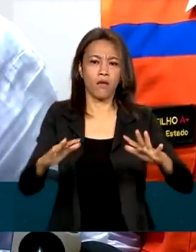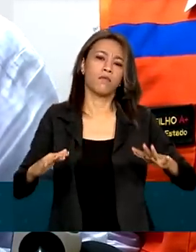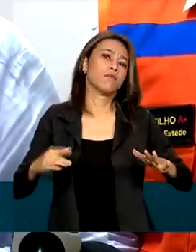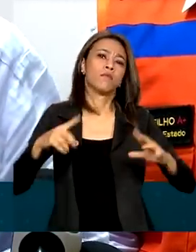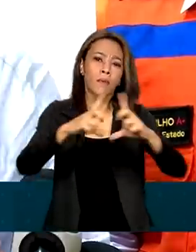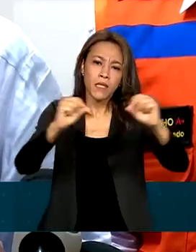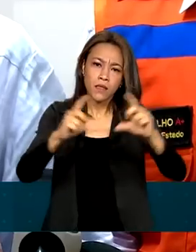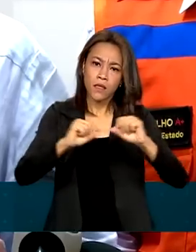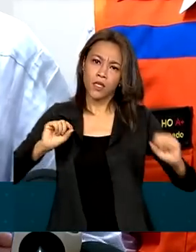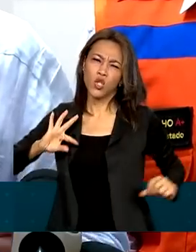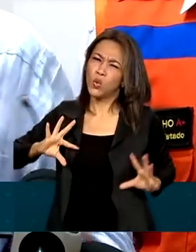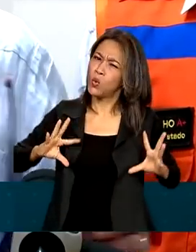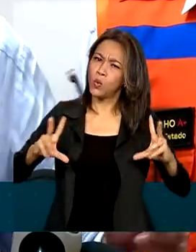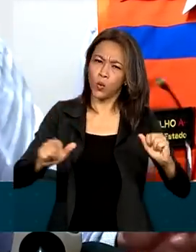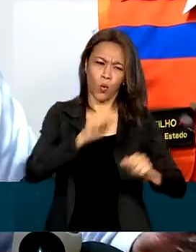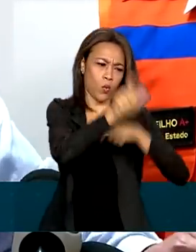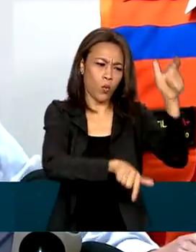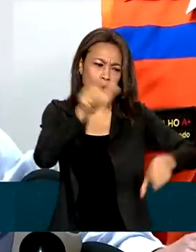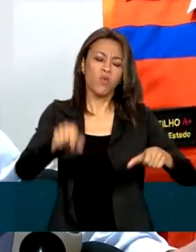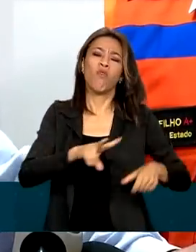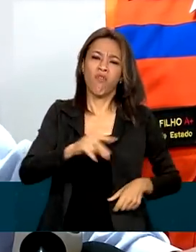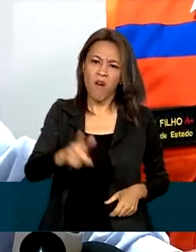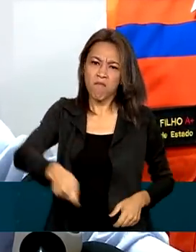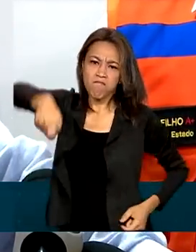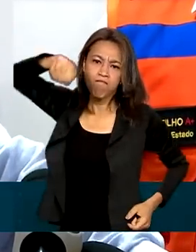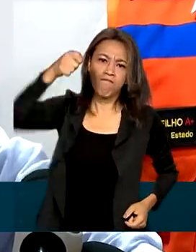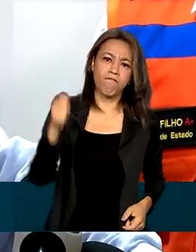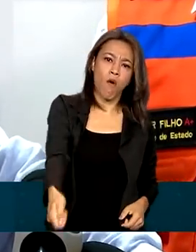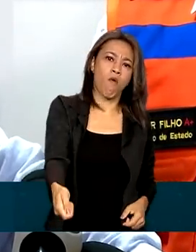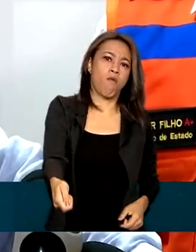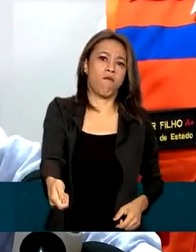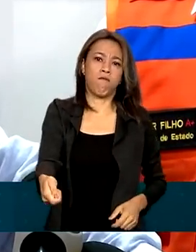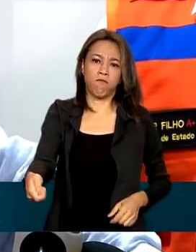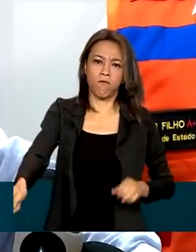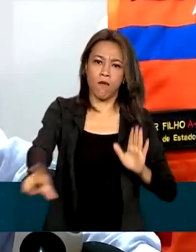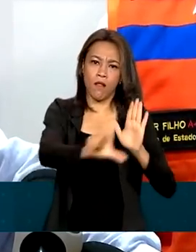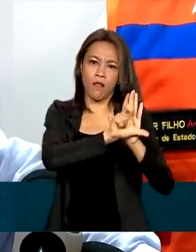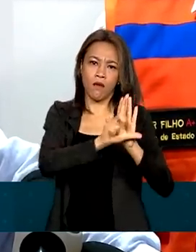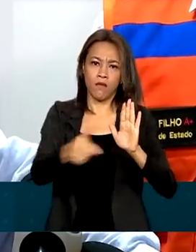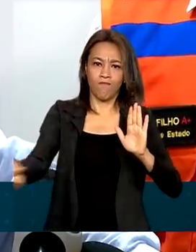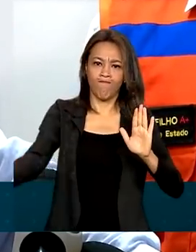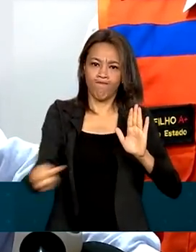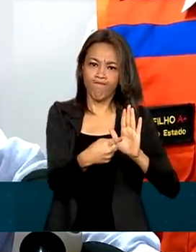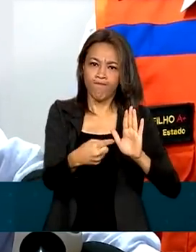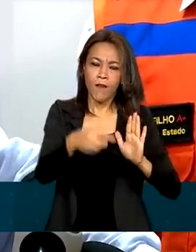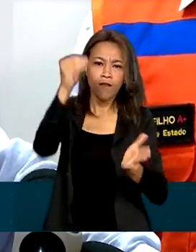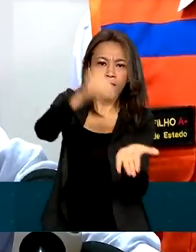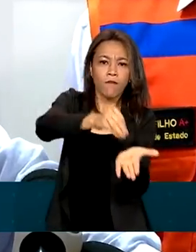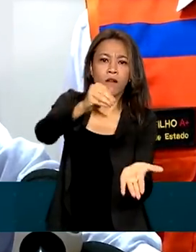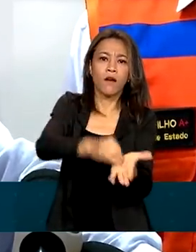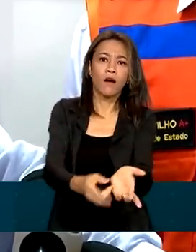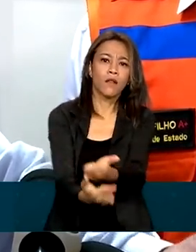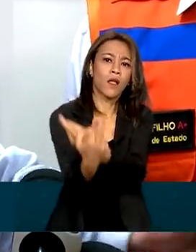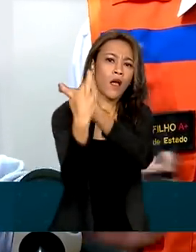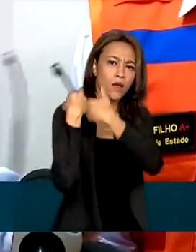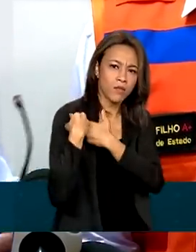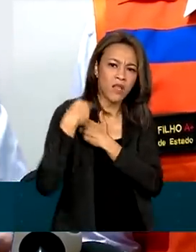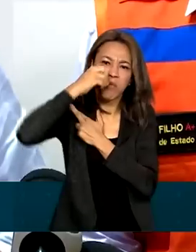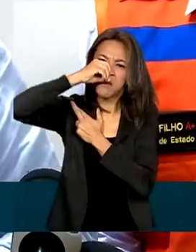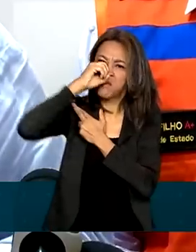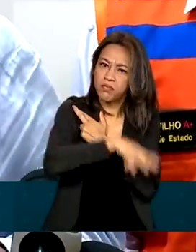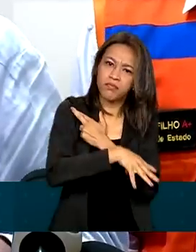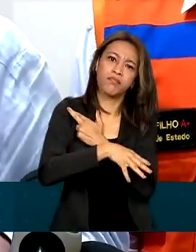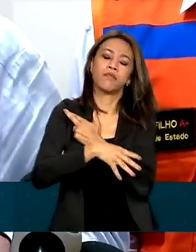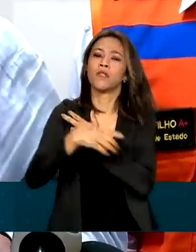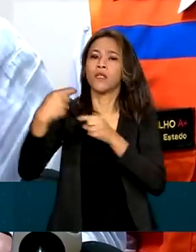todos eles pagarão com a força da Lei esse gesto de responsabilidade esse